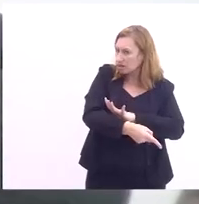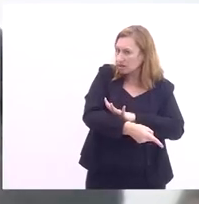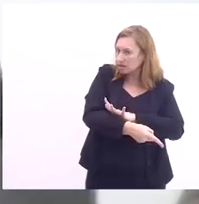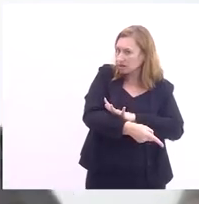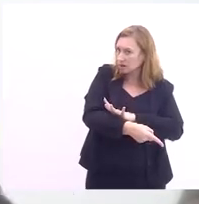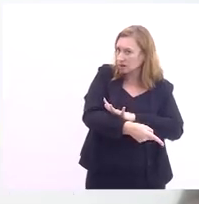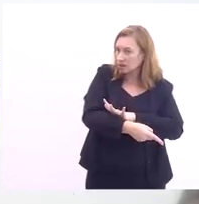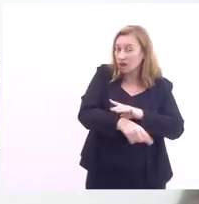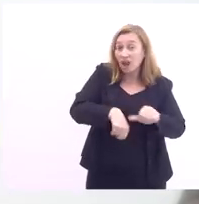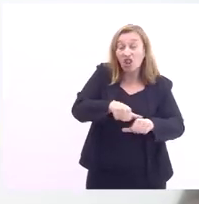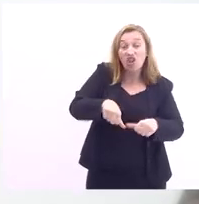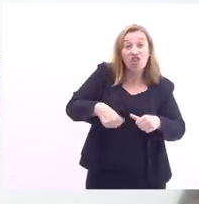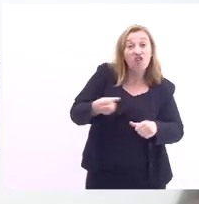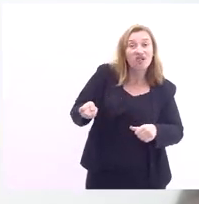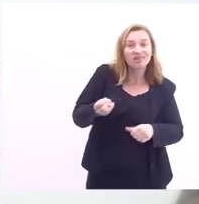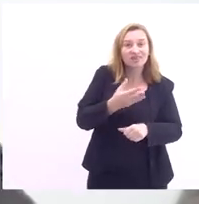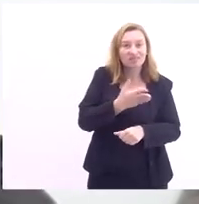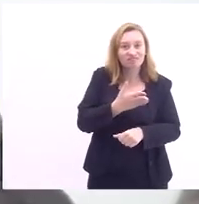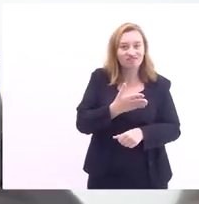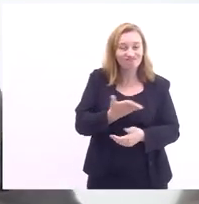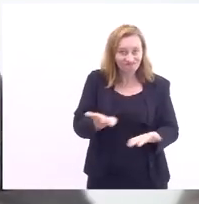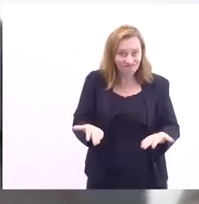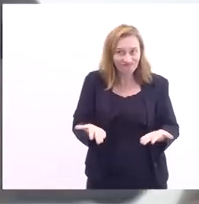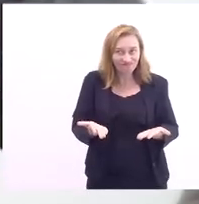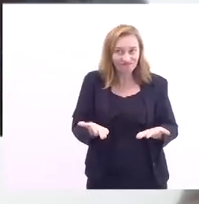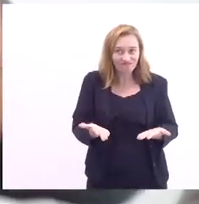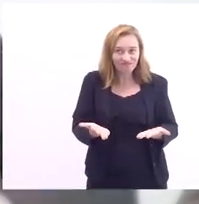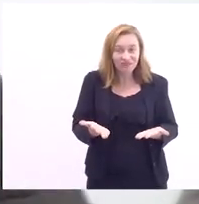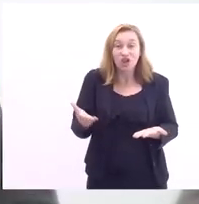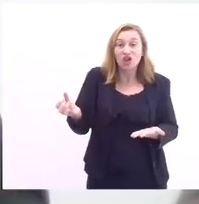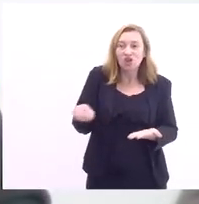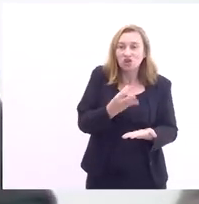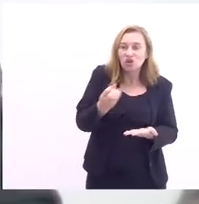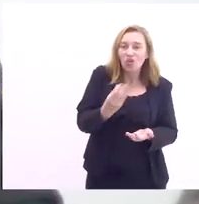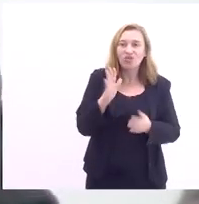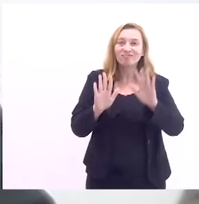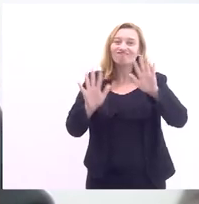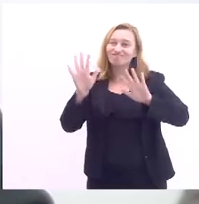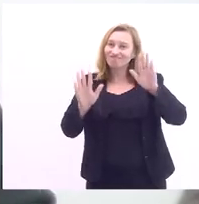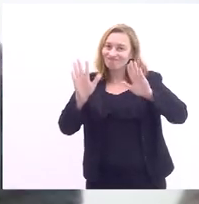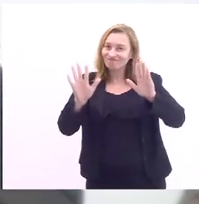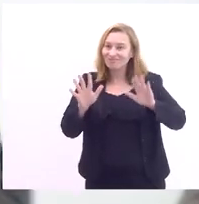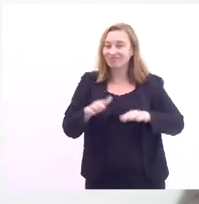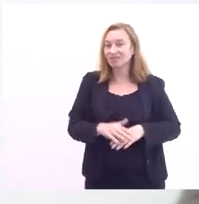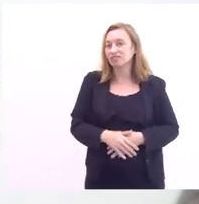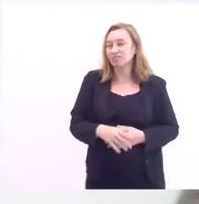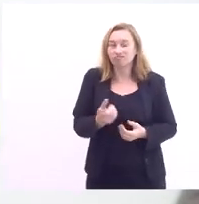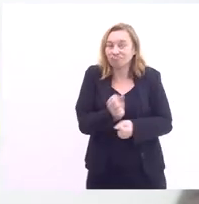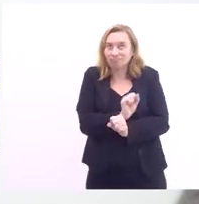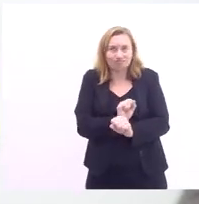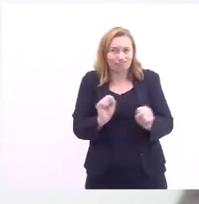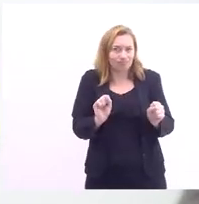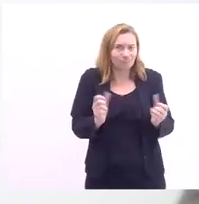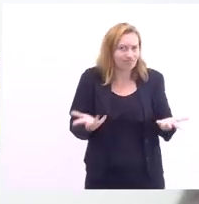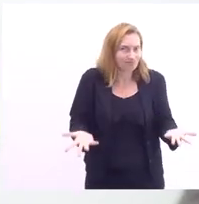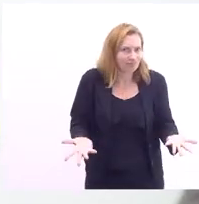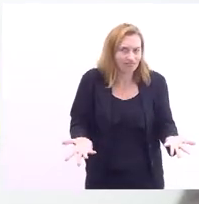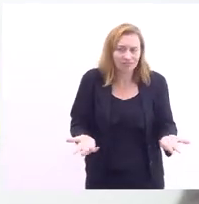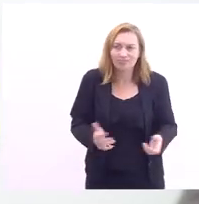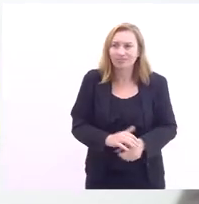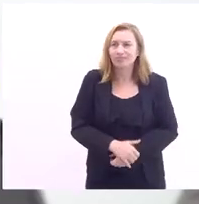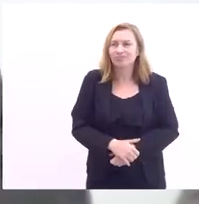a renovação da concessão, quer dizer, a nova licitação. Não é possível, não é